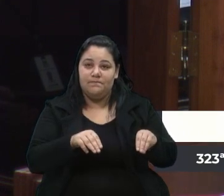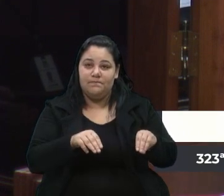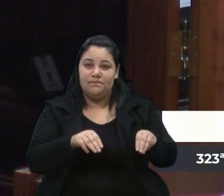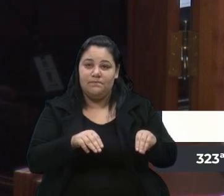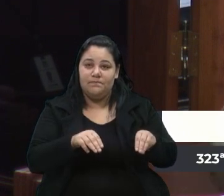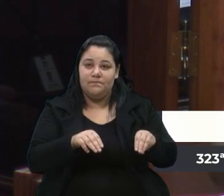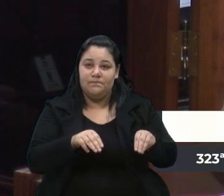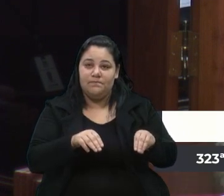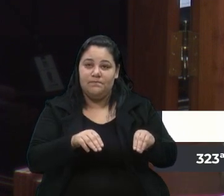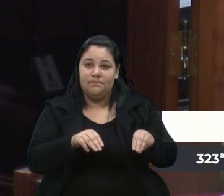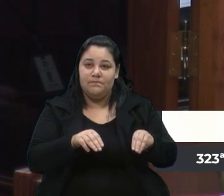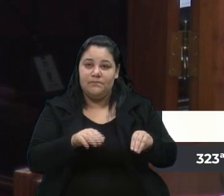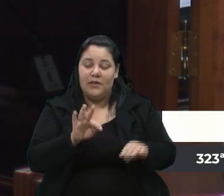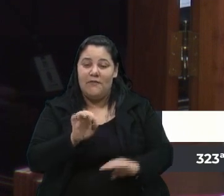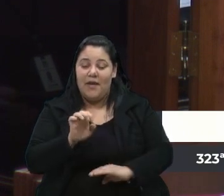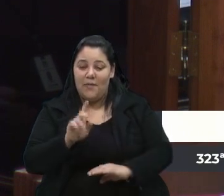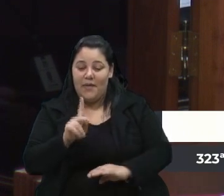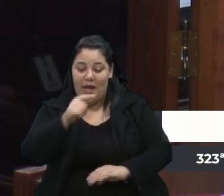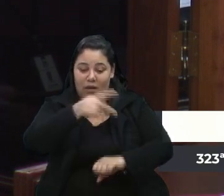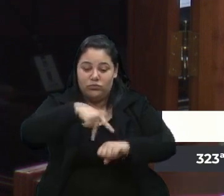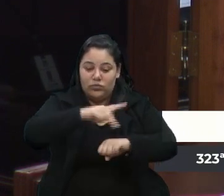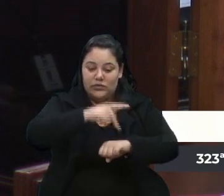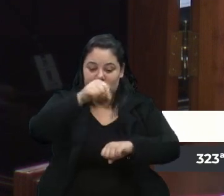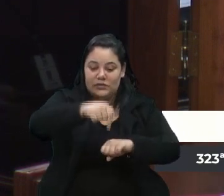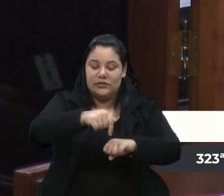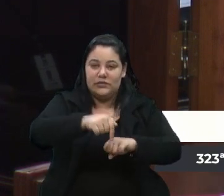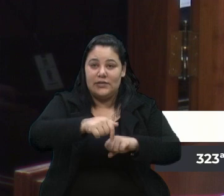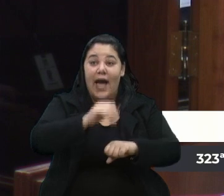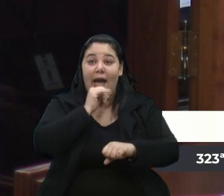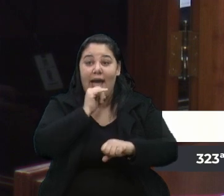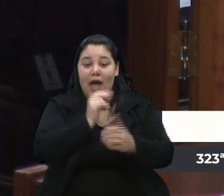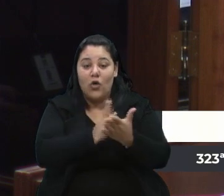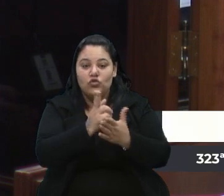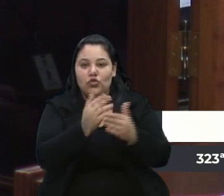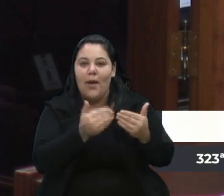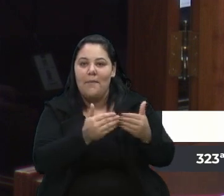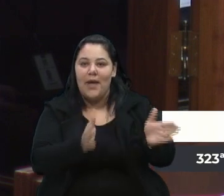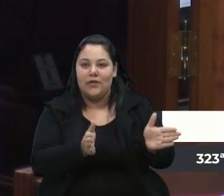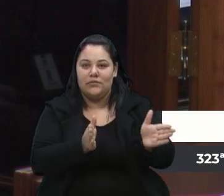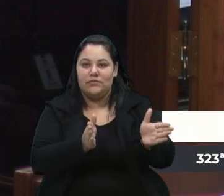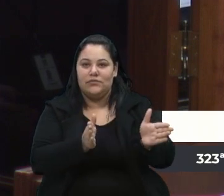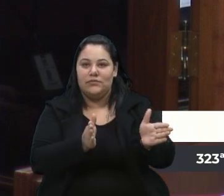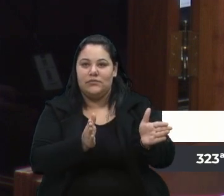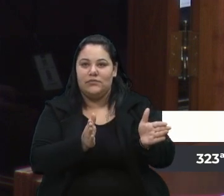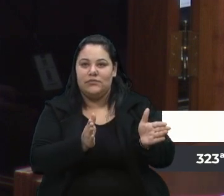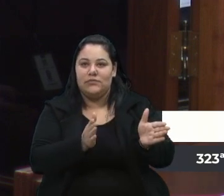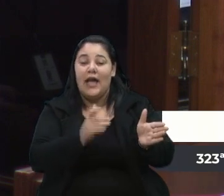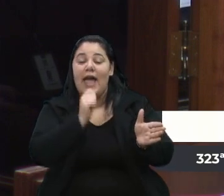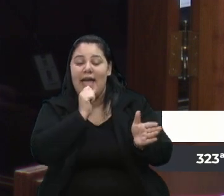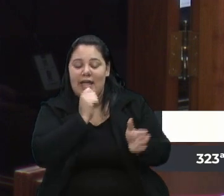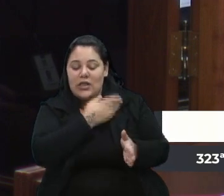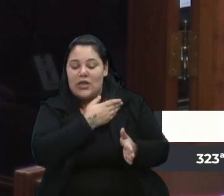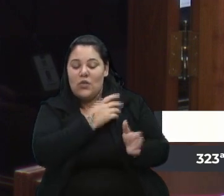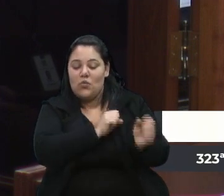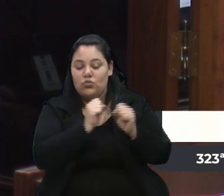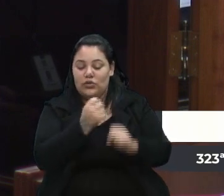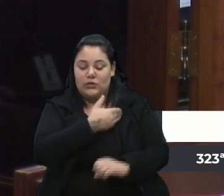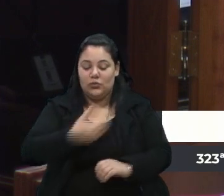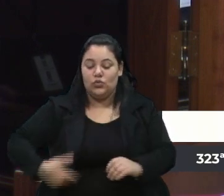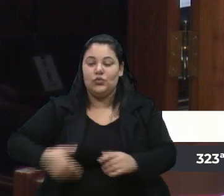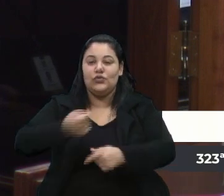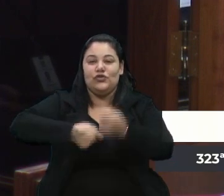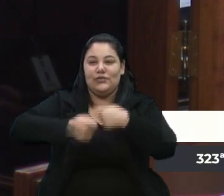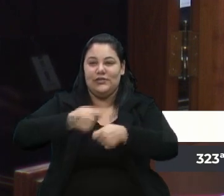FEB no país ainda em atividade que ainda o poder público ele administra